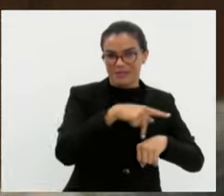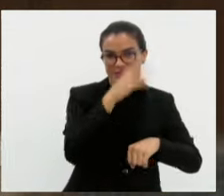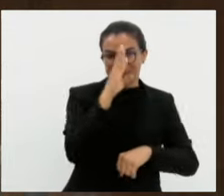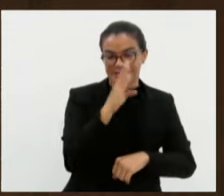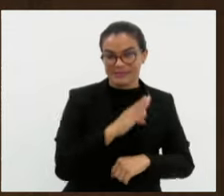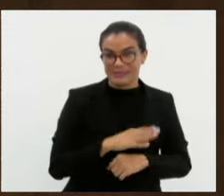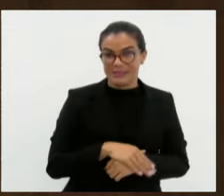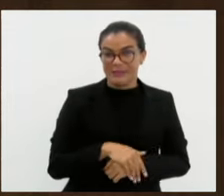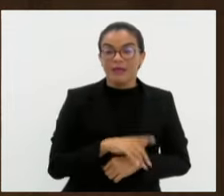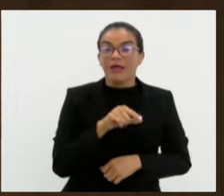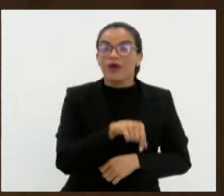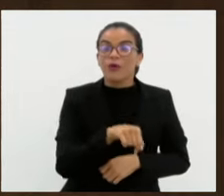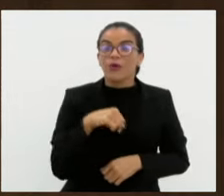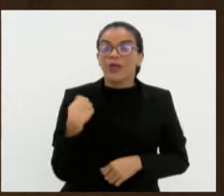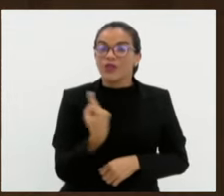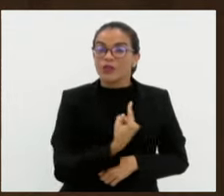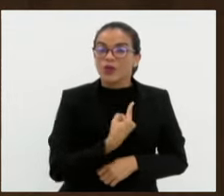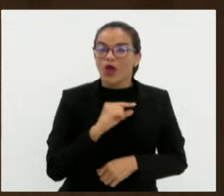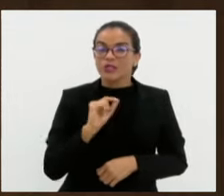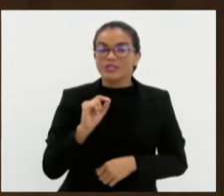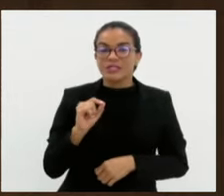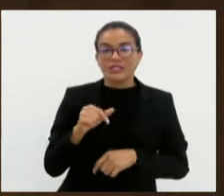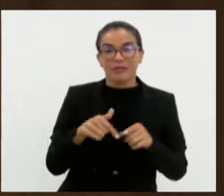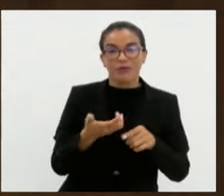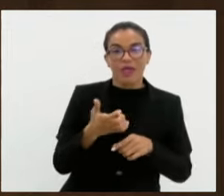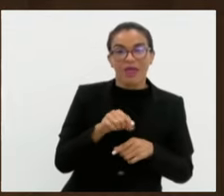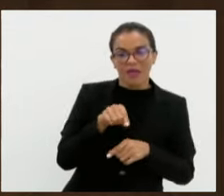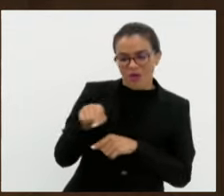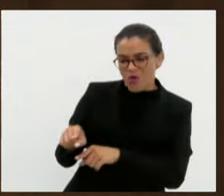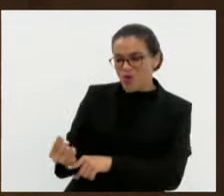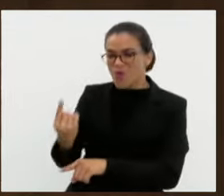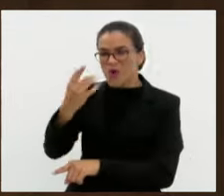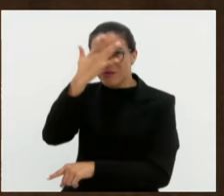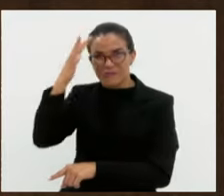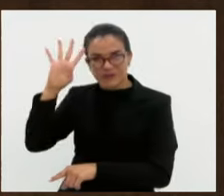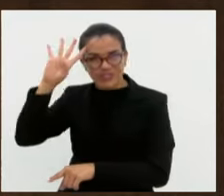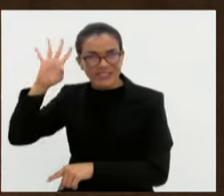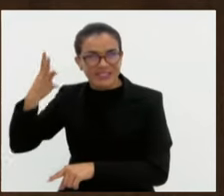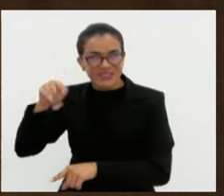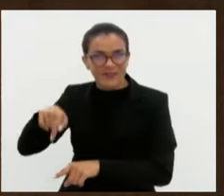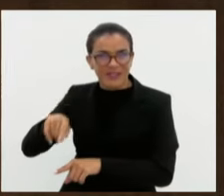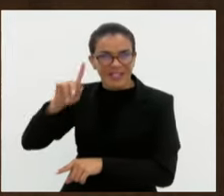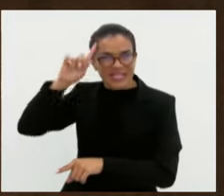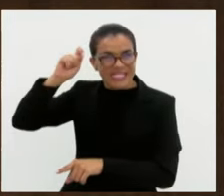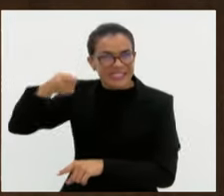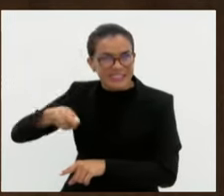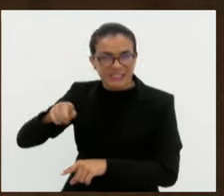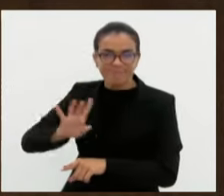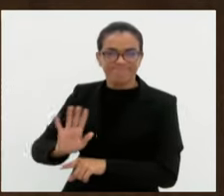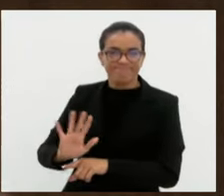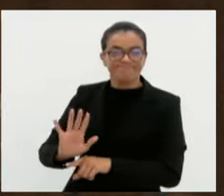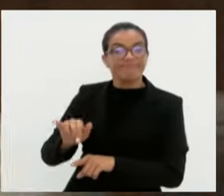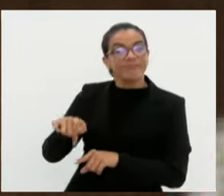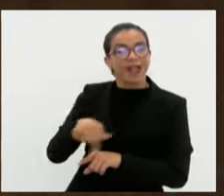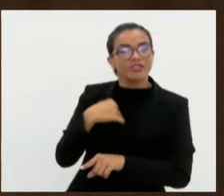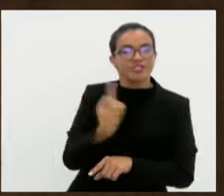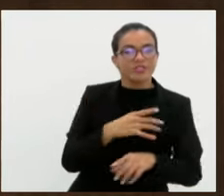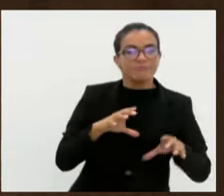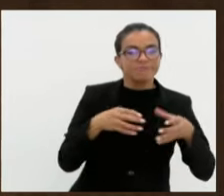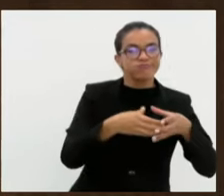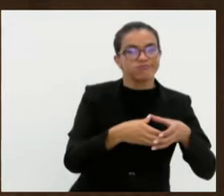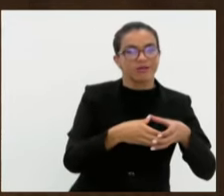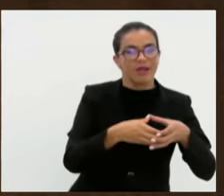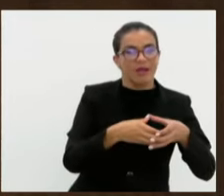que uma ação monocrática pudesse fazer ordem no parlamento, colocando o mandato de qualquer parlamentar em